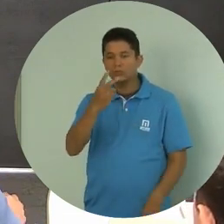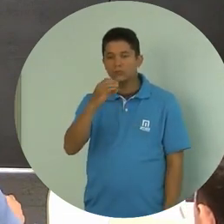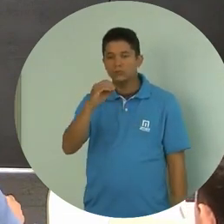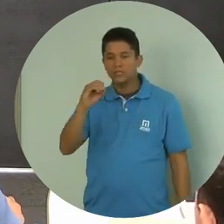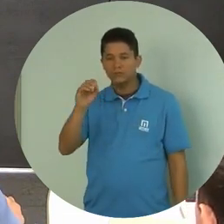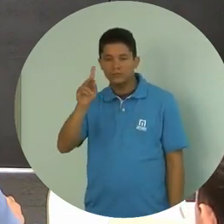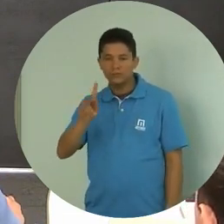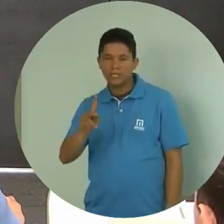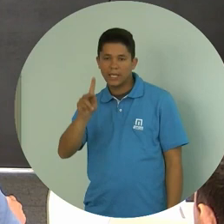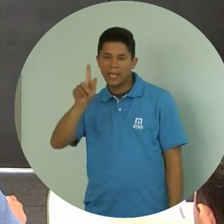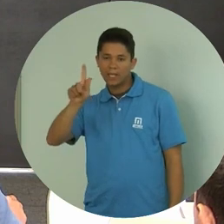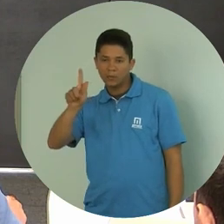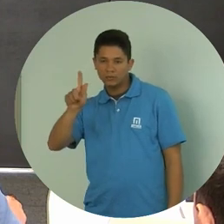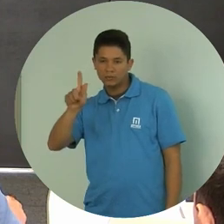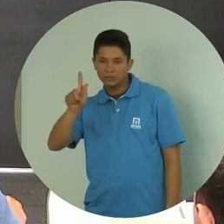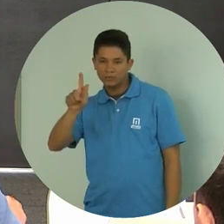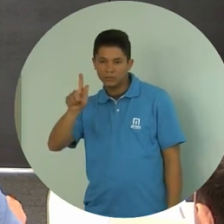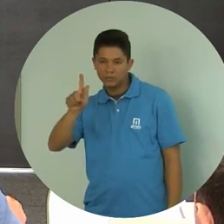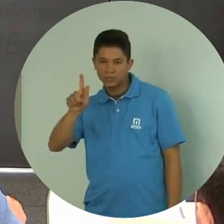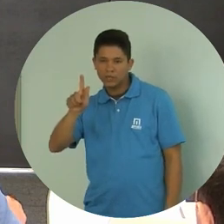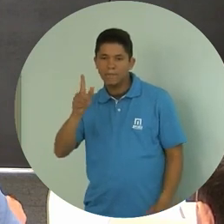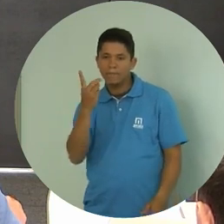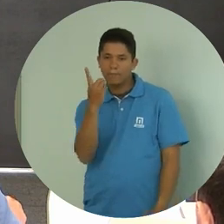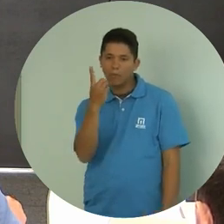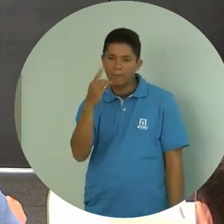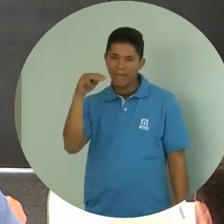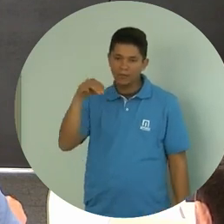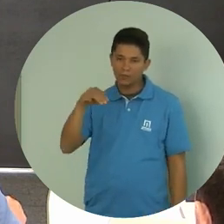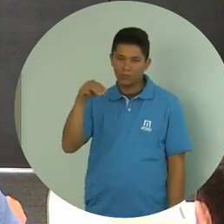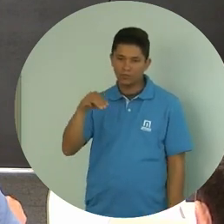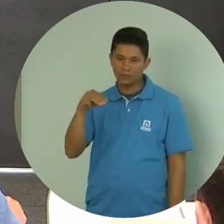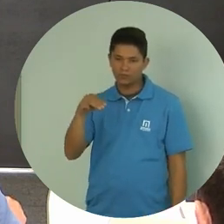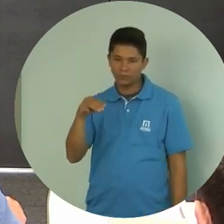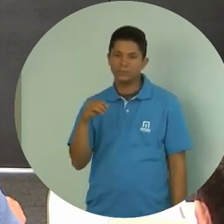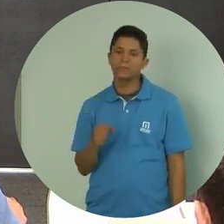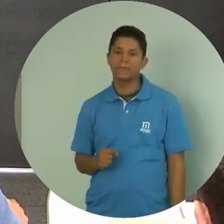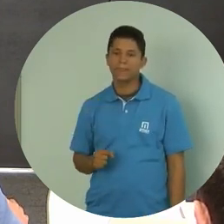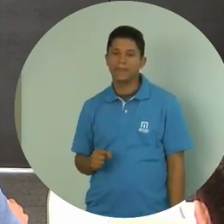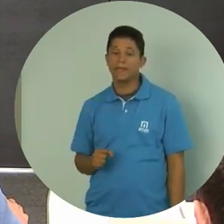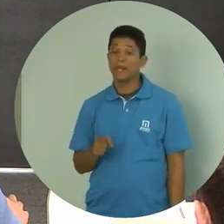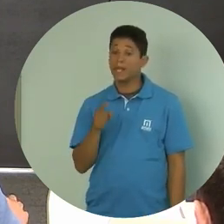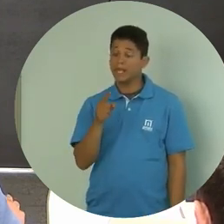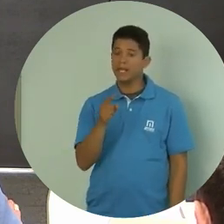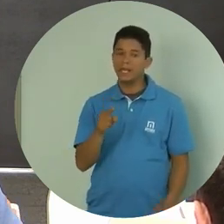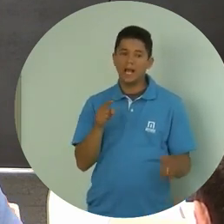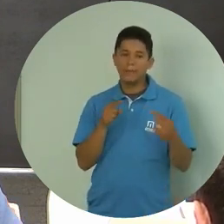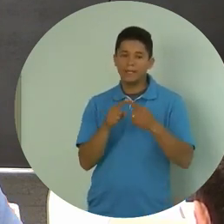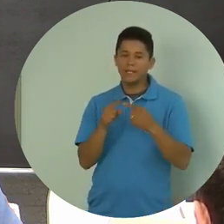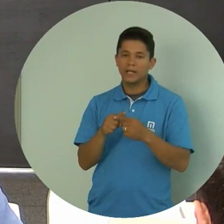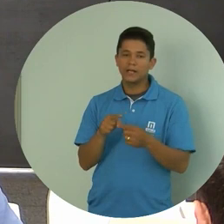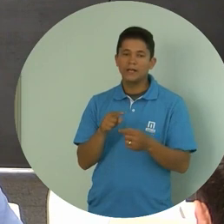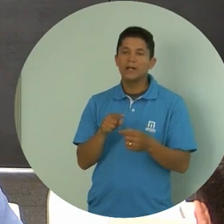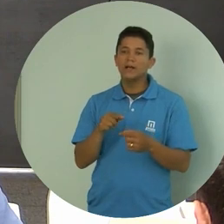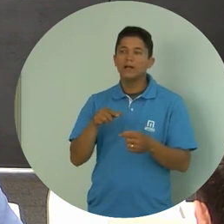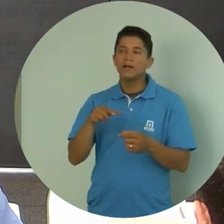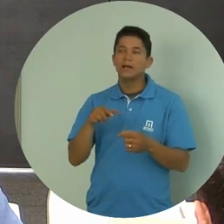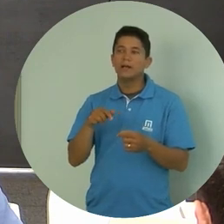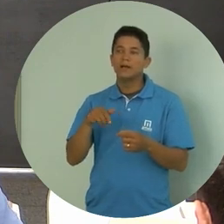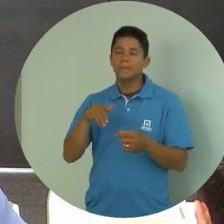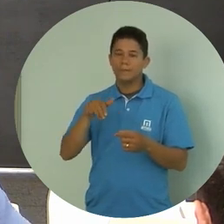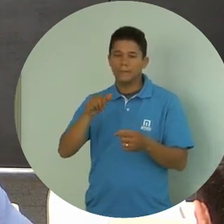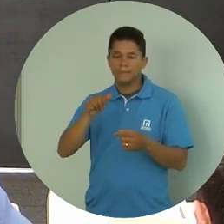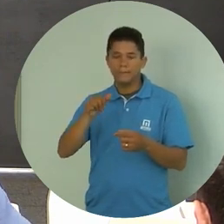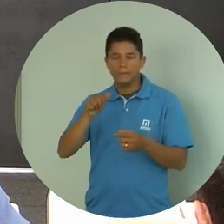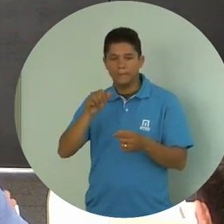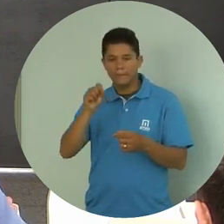é um concreto massa, ele não tem que ter resistência, ele tem que ter peso. Então, o cimento, ele poderia talvez